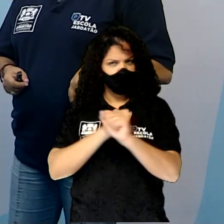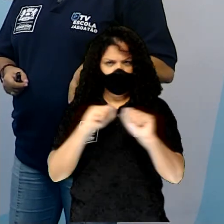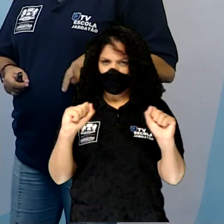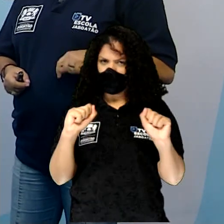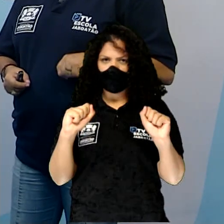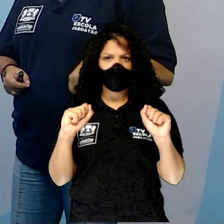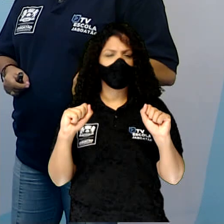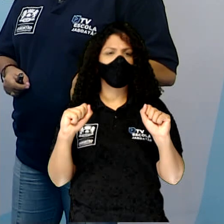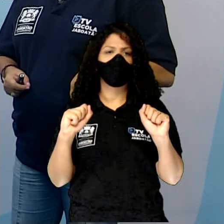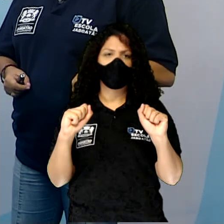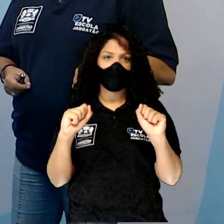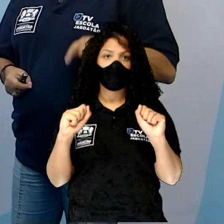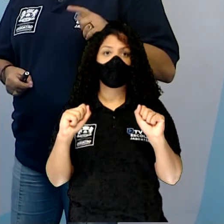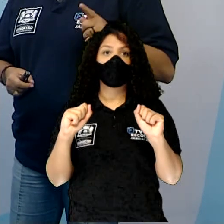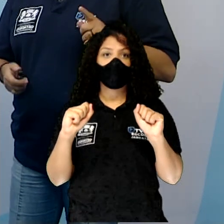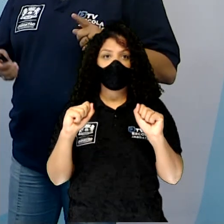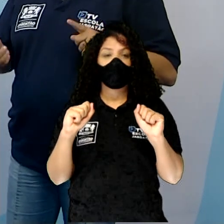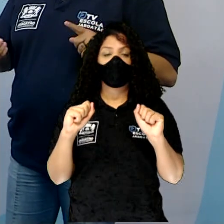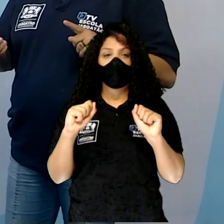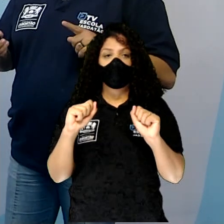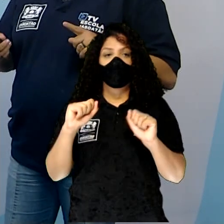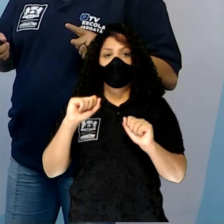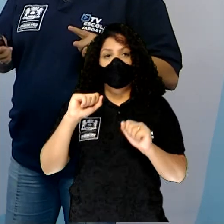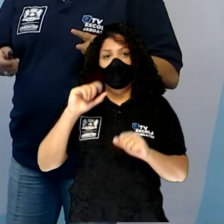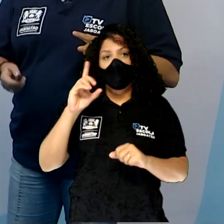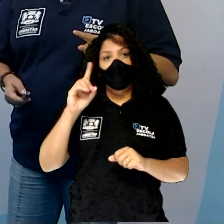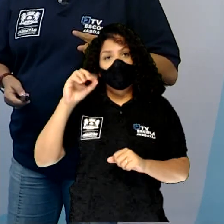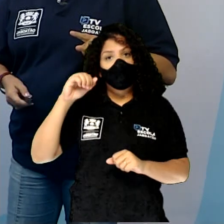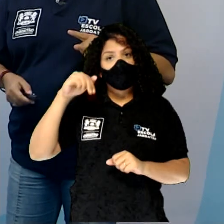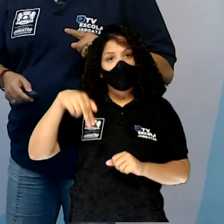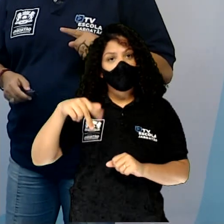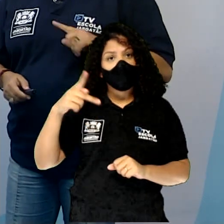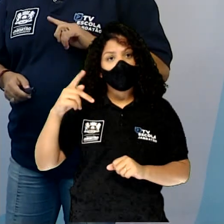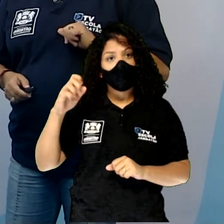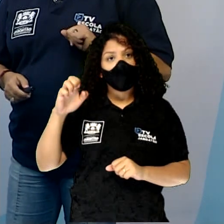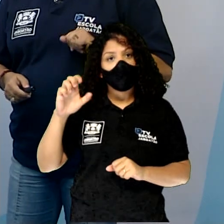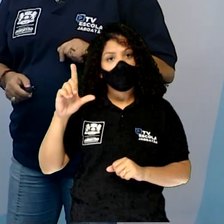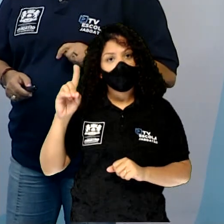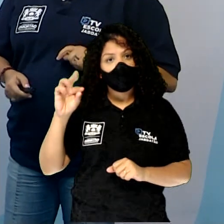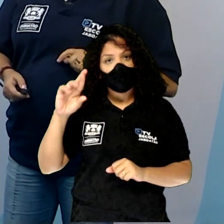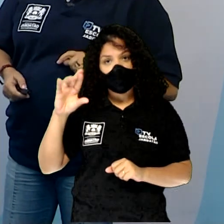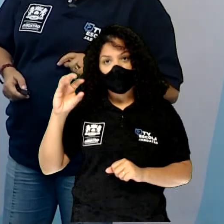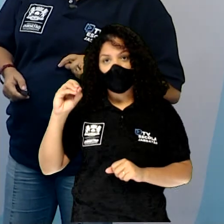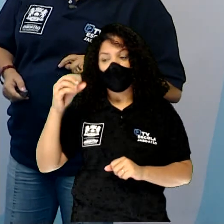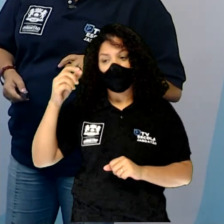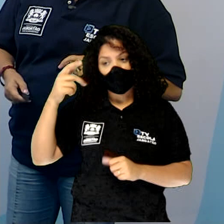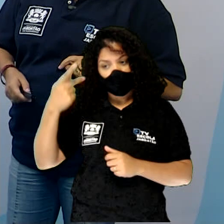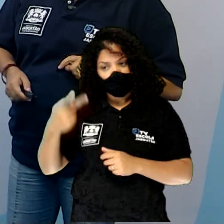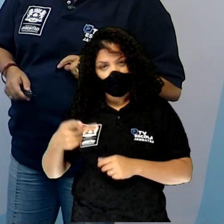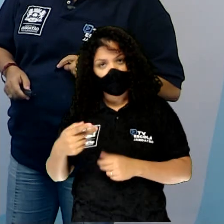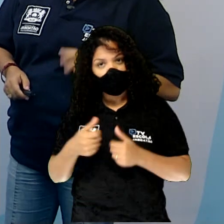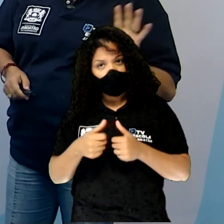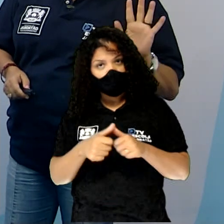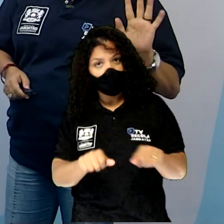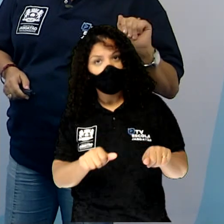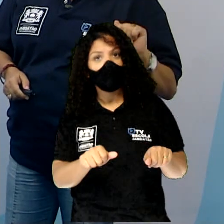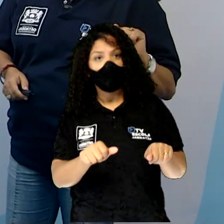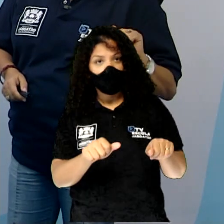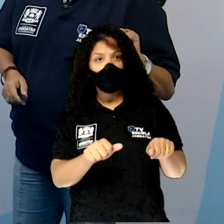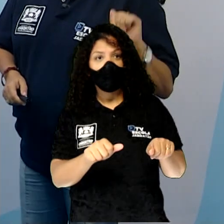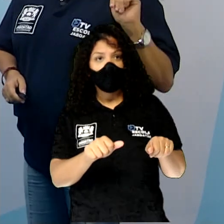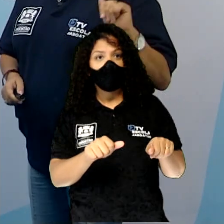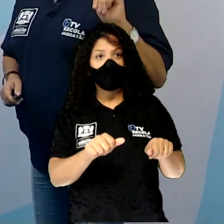que iria continuar no Brasil. Esse dia foi chamado Dia do Fico, como a gente vai ver aqui. Daqui a pouco eu vou mostrar aqui para vocês. Ó. Tá vendo? Daqui a